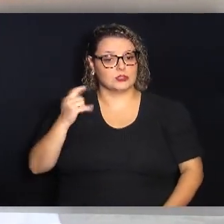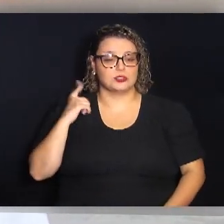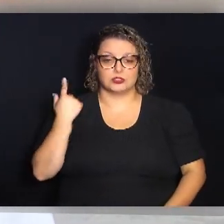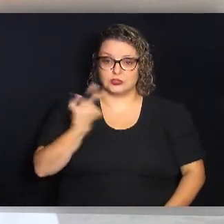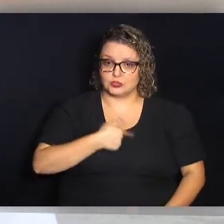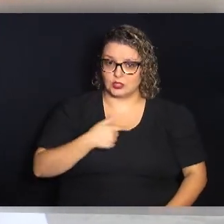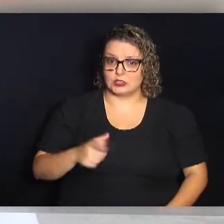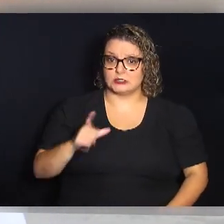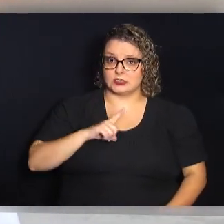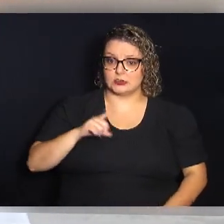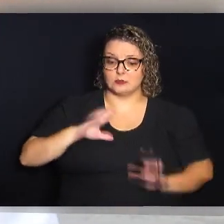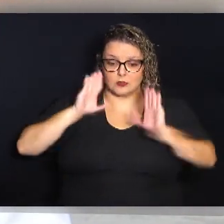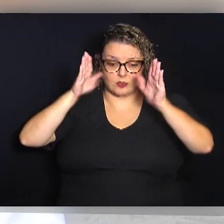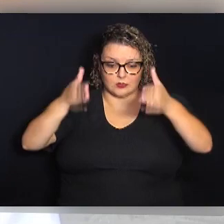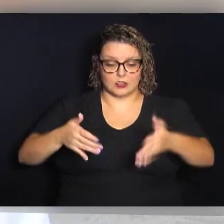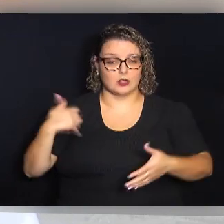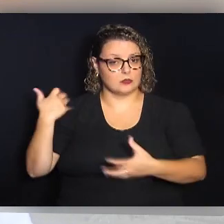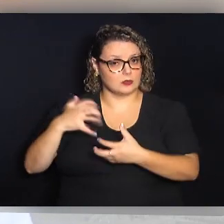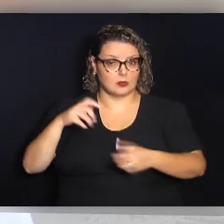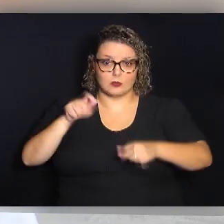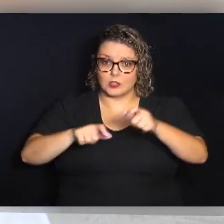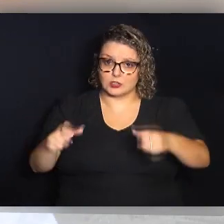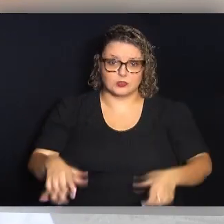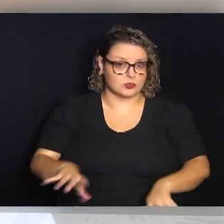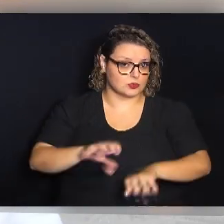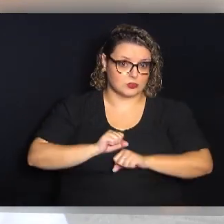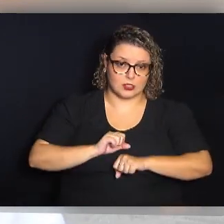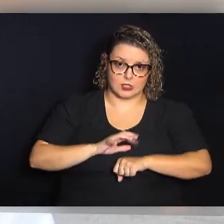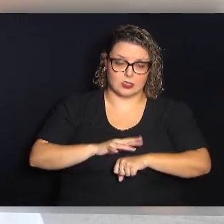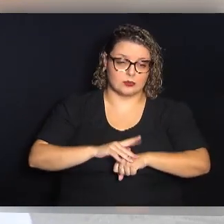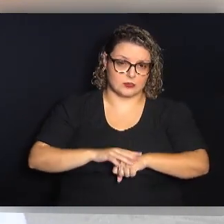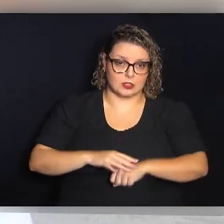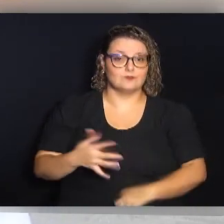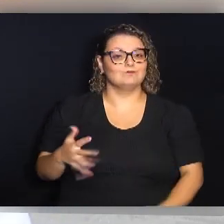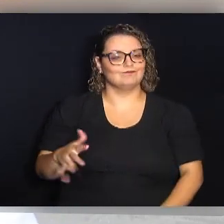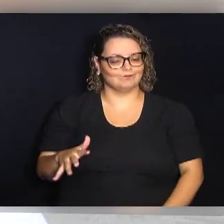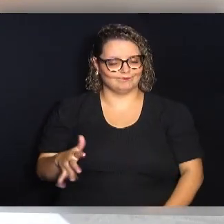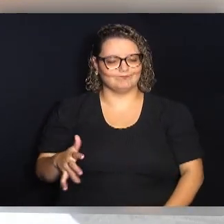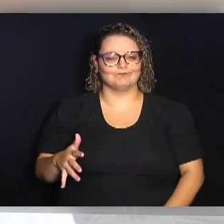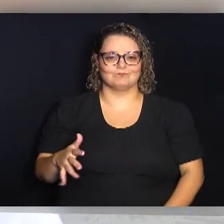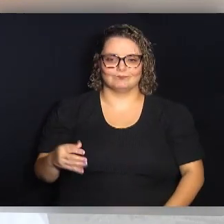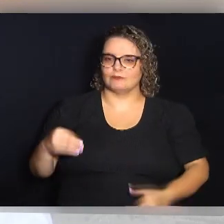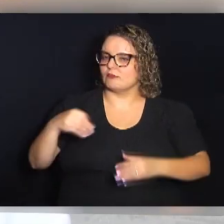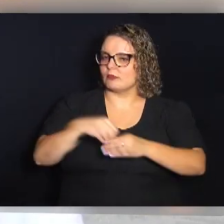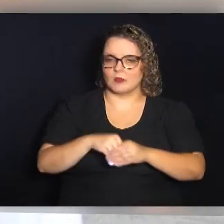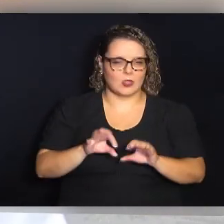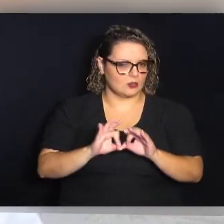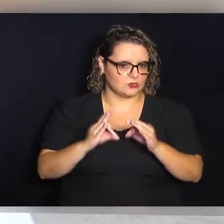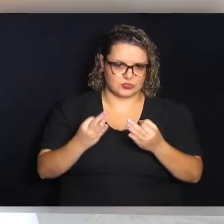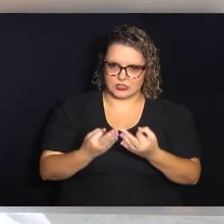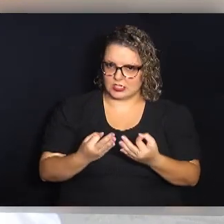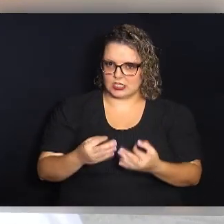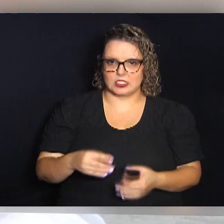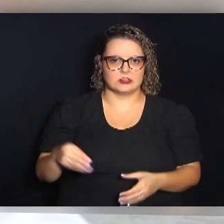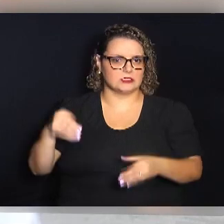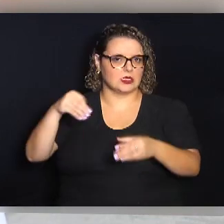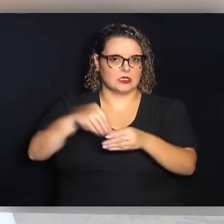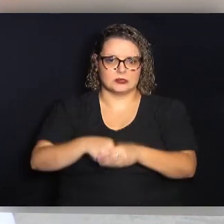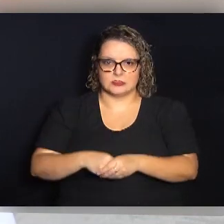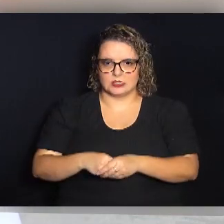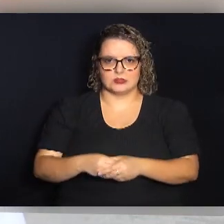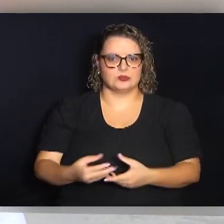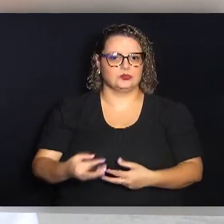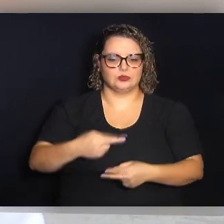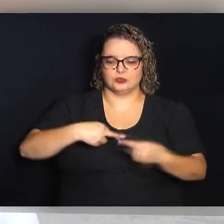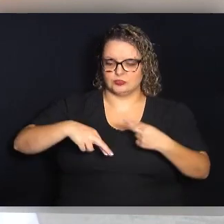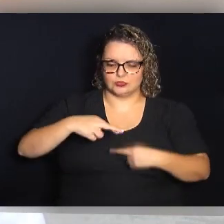idoso paraas pessoas que são acometidas por essa doença o parkson ele muitas vezes tá na na nos nossos lares né na